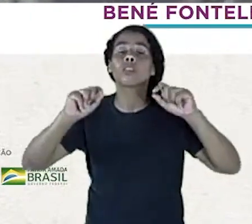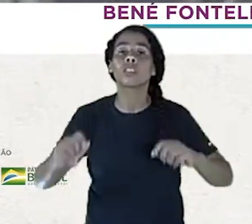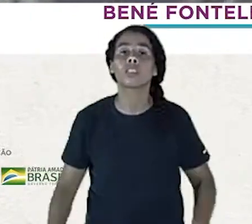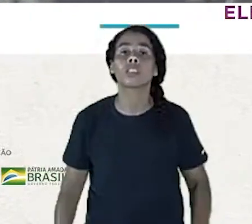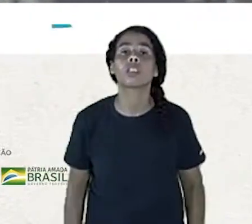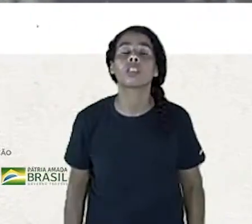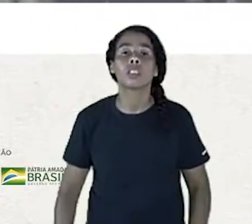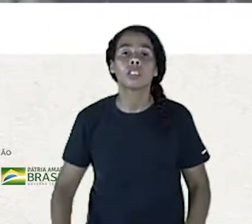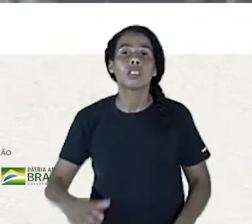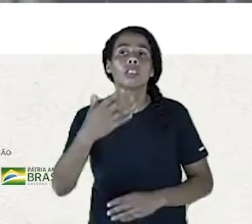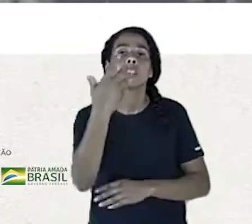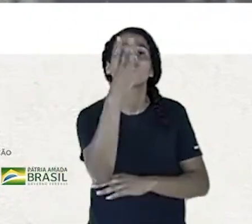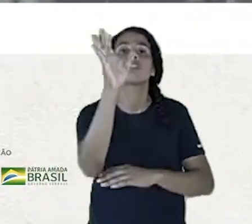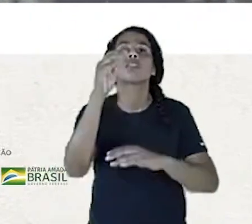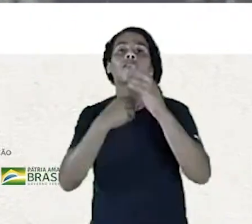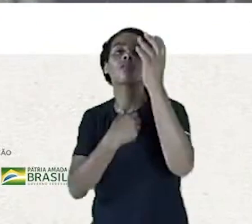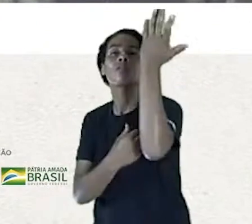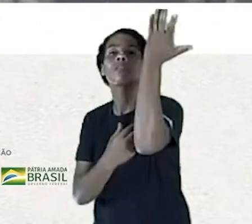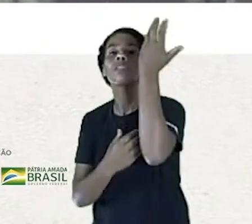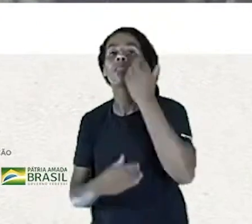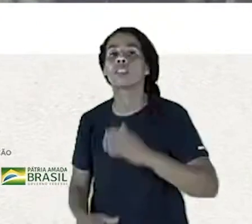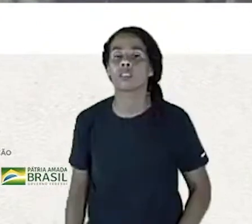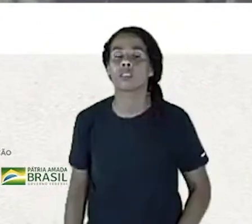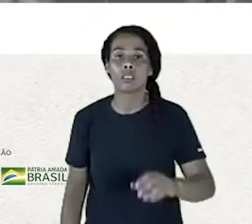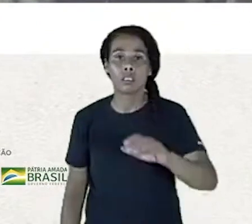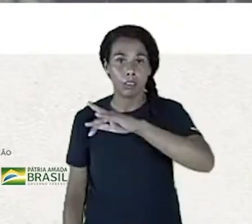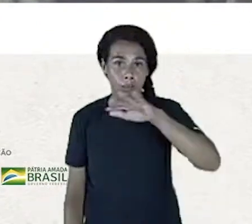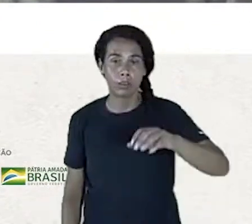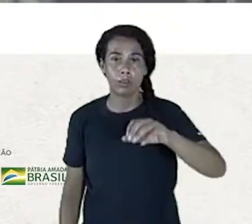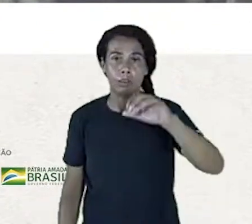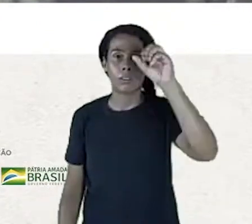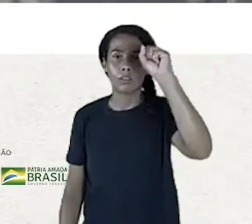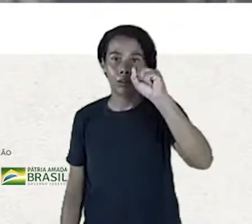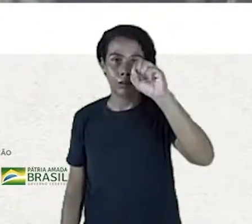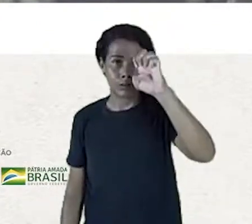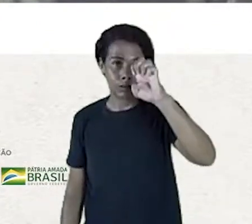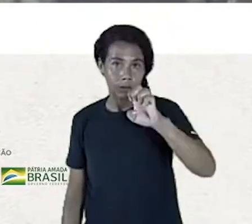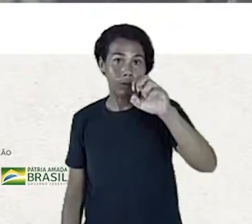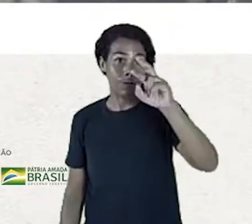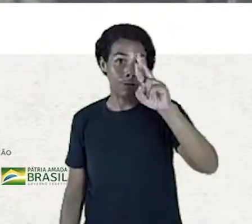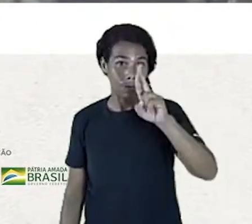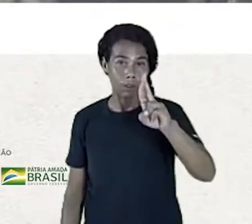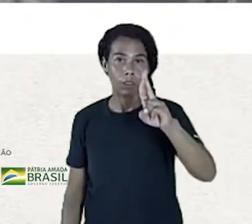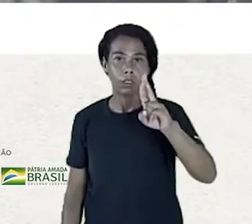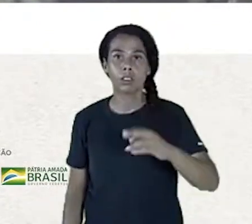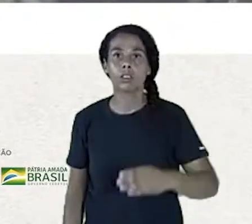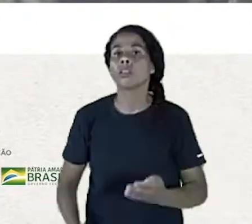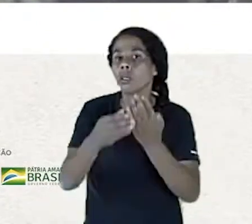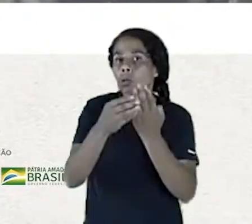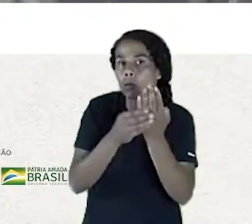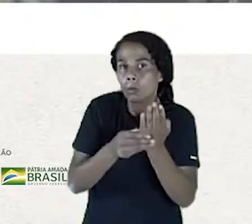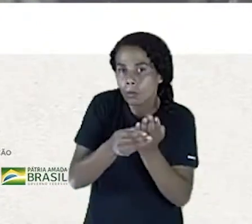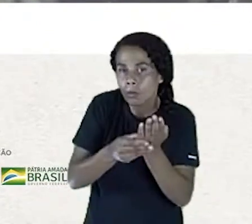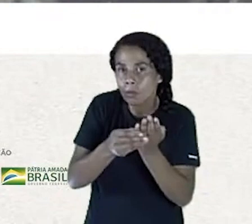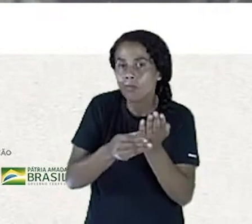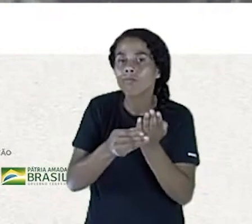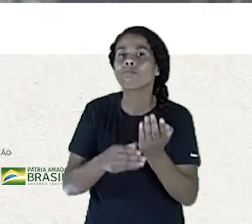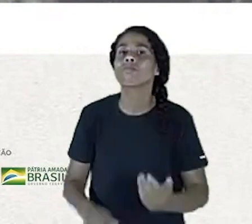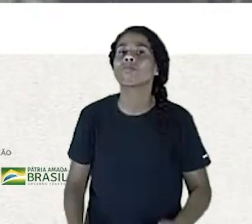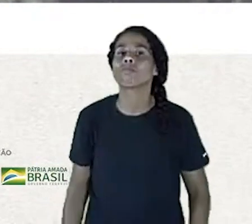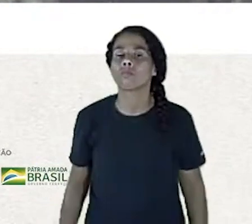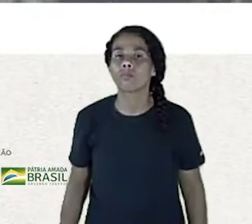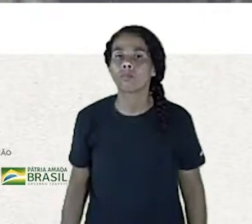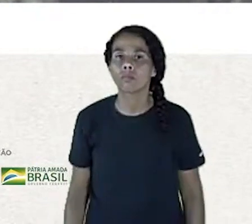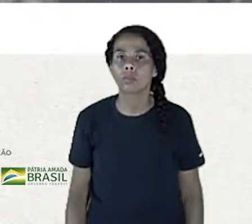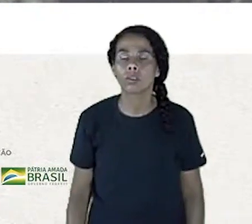Um pouco também baseado no livro que ele me mandou, um livro que está, inclusive, nós estamos conversando até que deveria ser reeditado, que